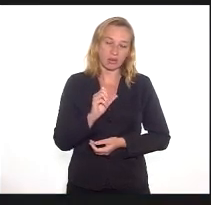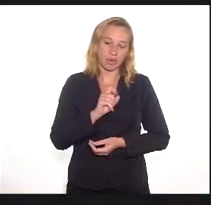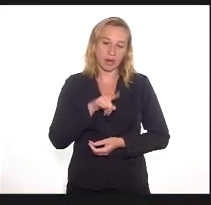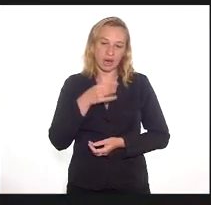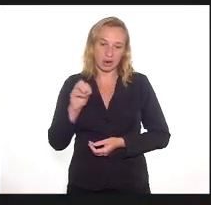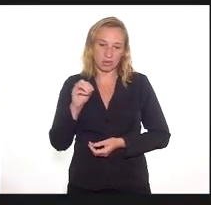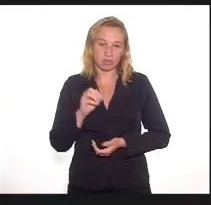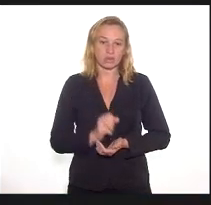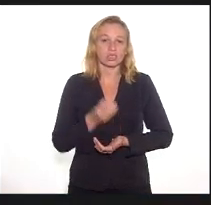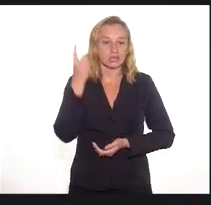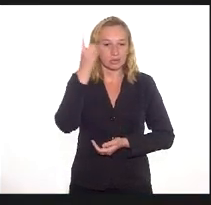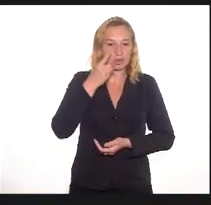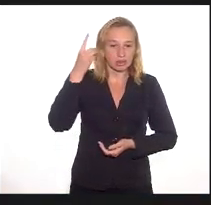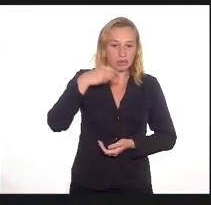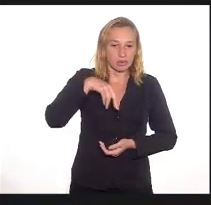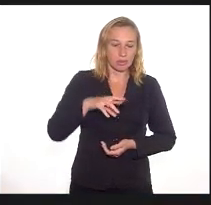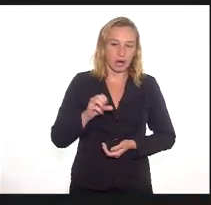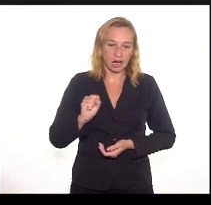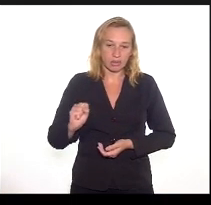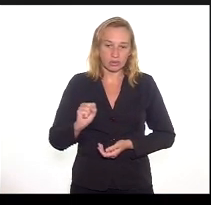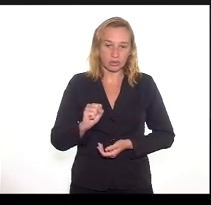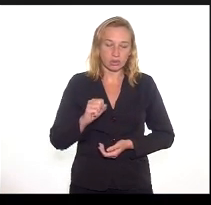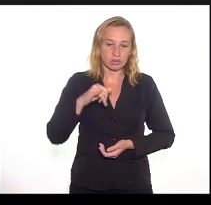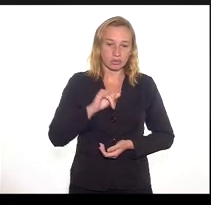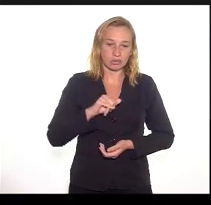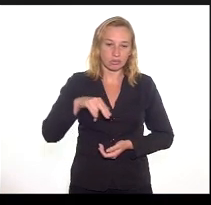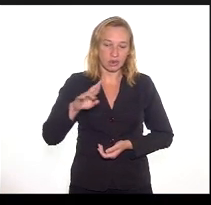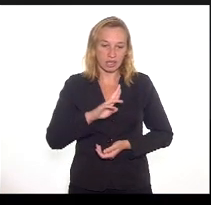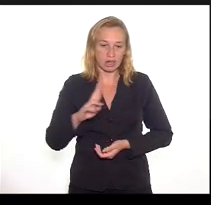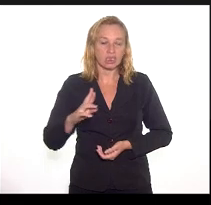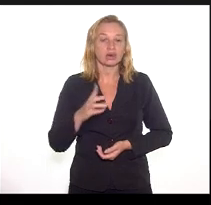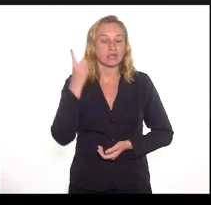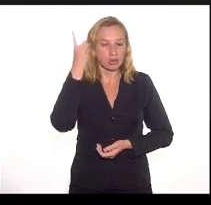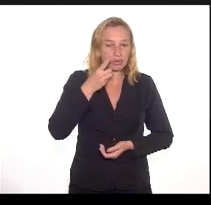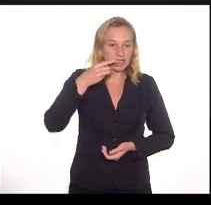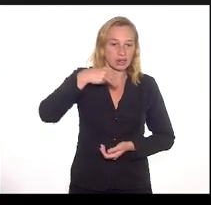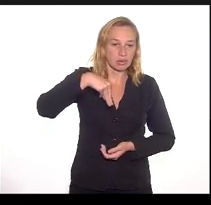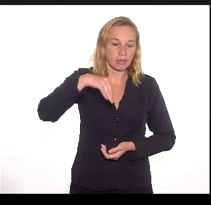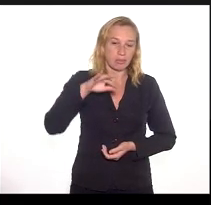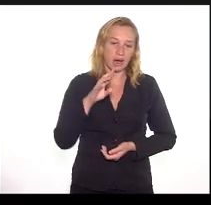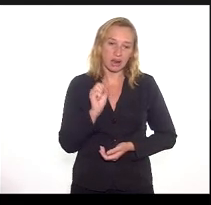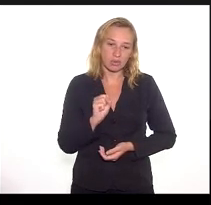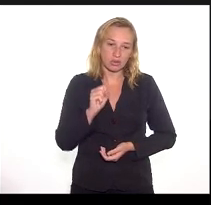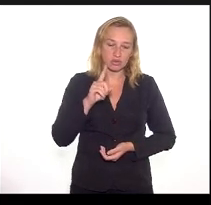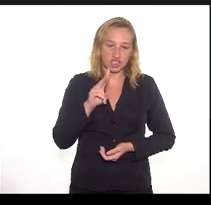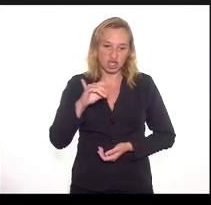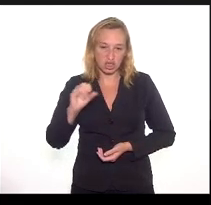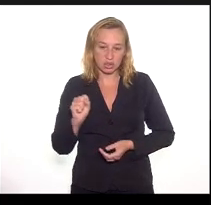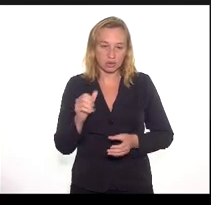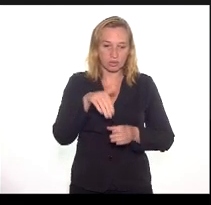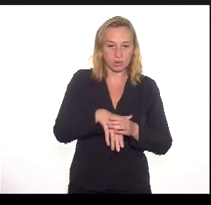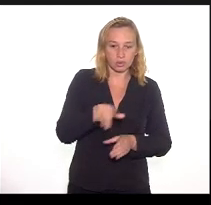votou. Deputado Marcos Miller, não votou. Deputado Marcos Vinícius, votou não no grupo, já está aqui,